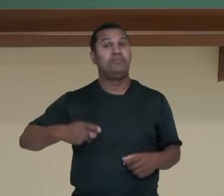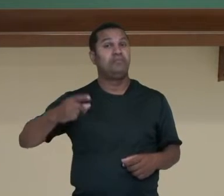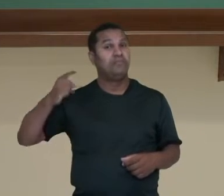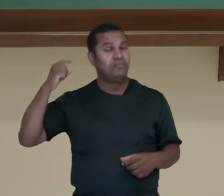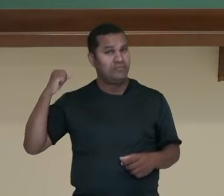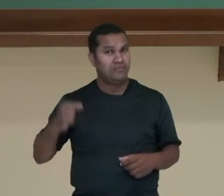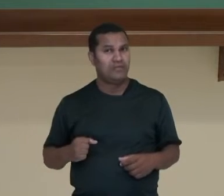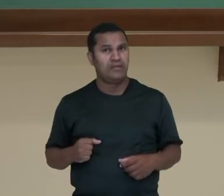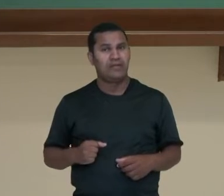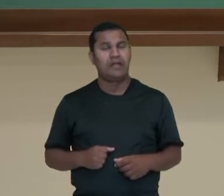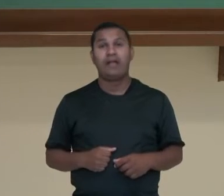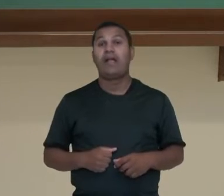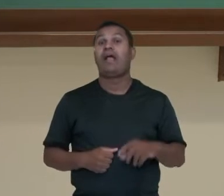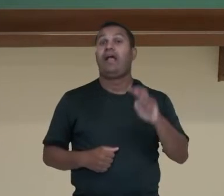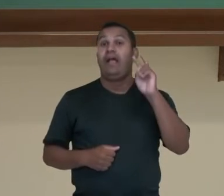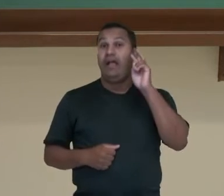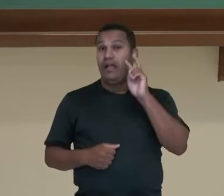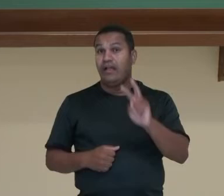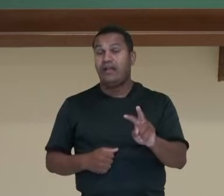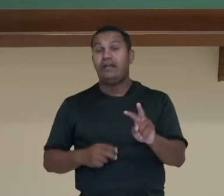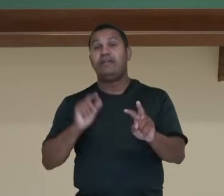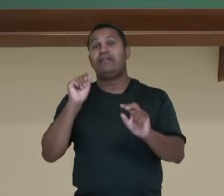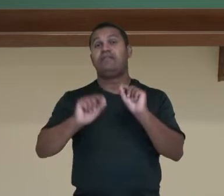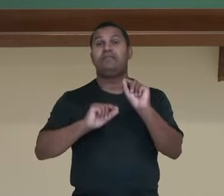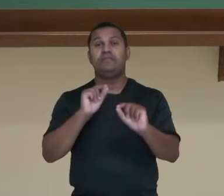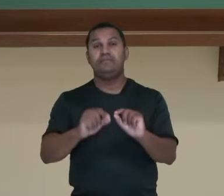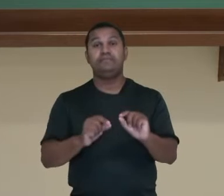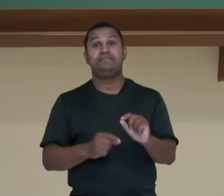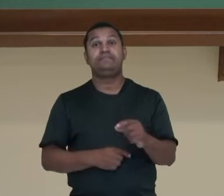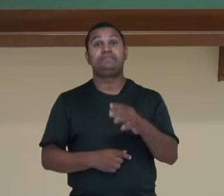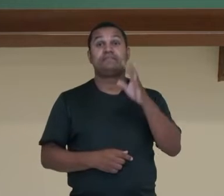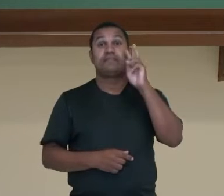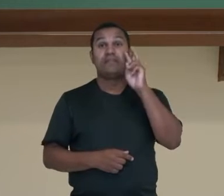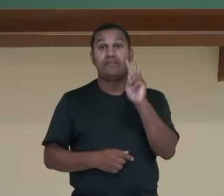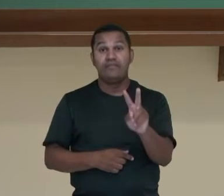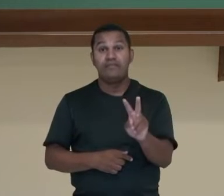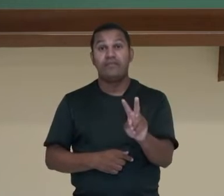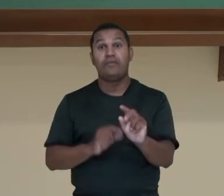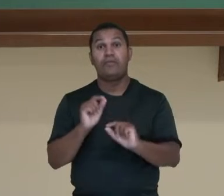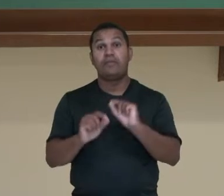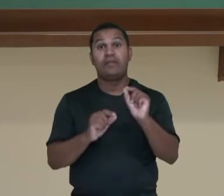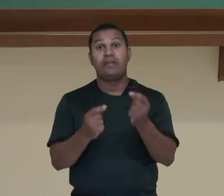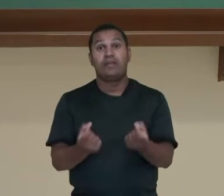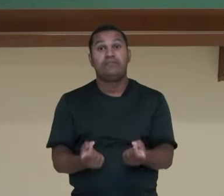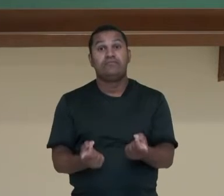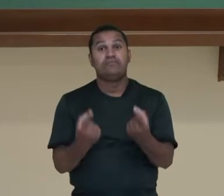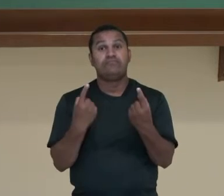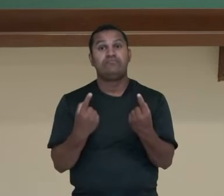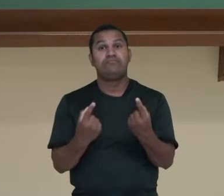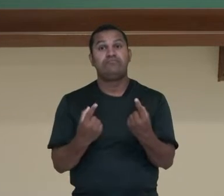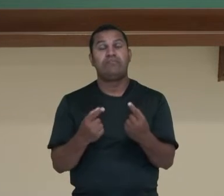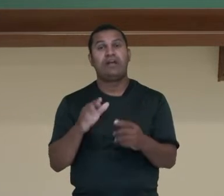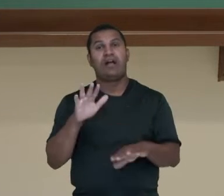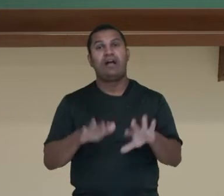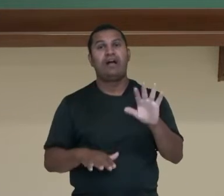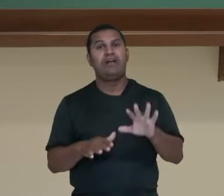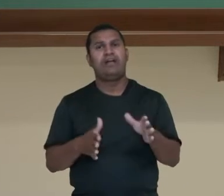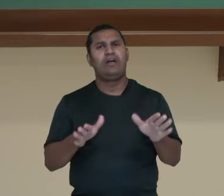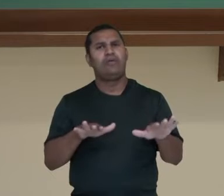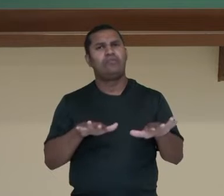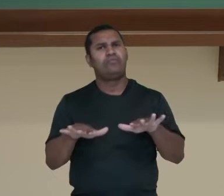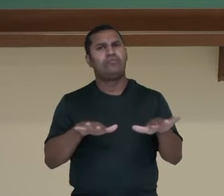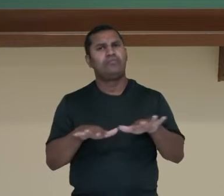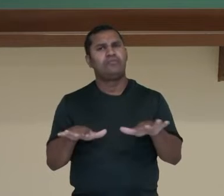muito estranho. Na verdade, hoje eu entendo que aquilo que era estranho era porque os movimentos eram meio quadrados, era